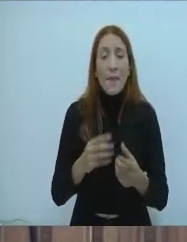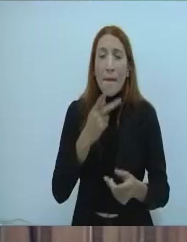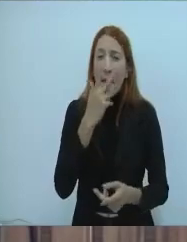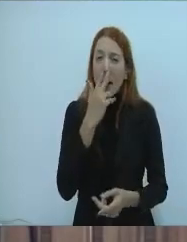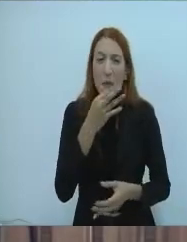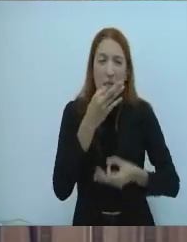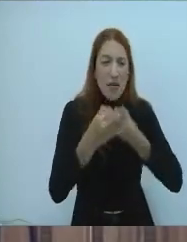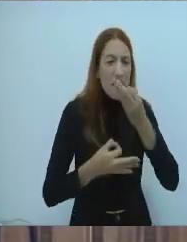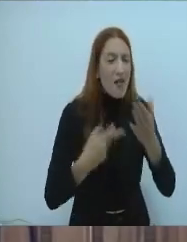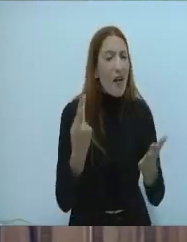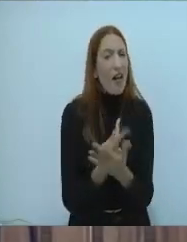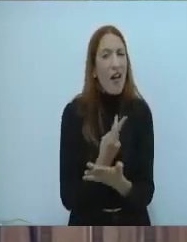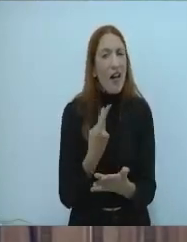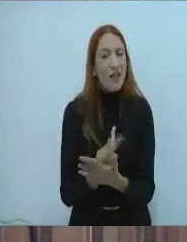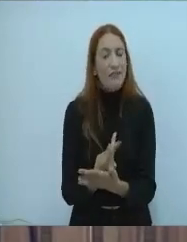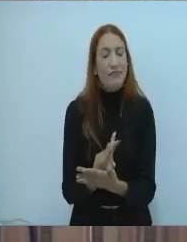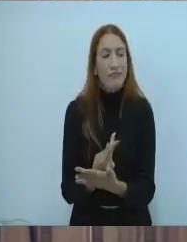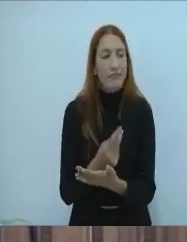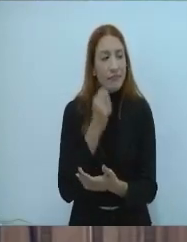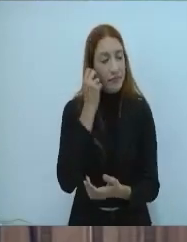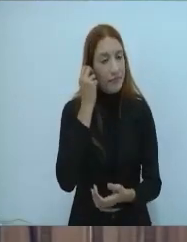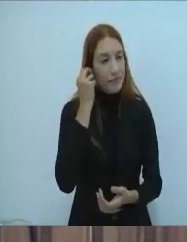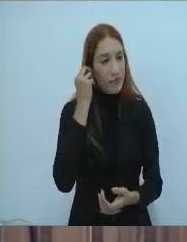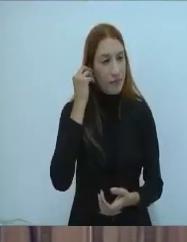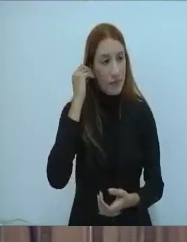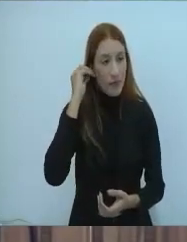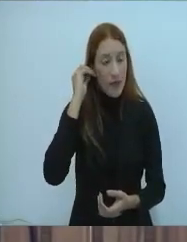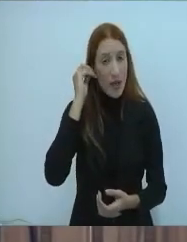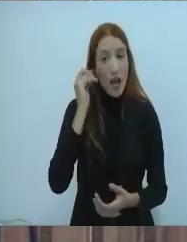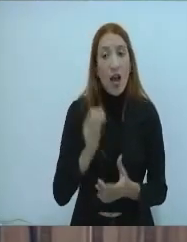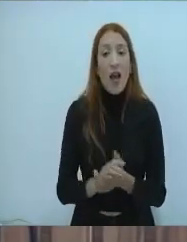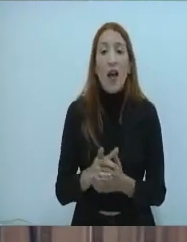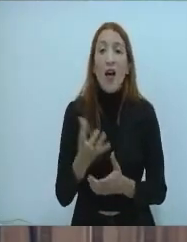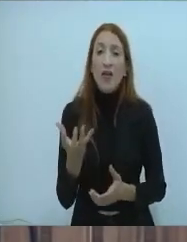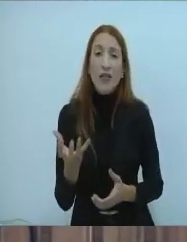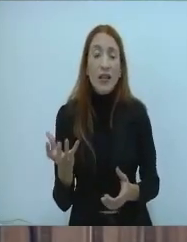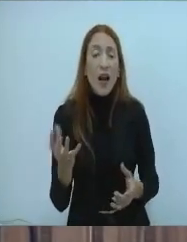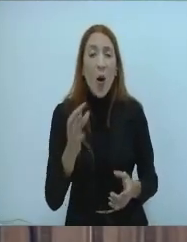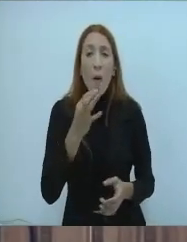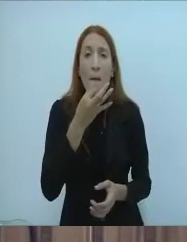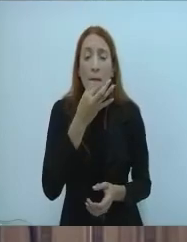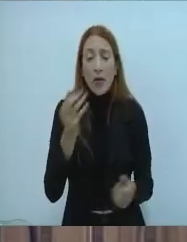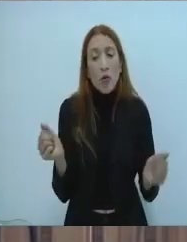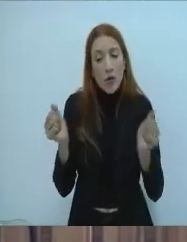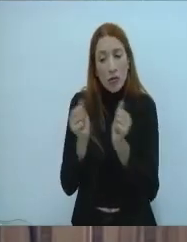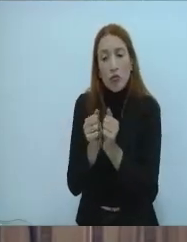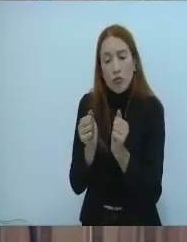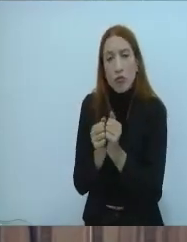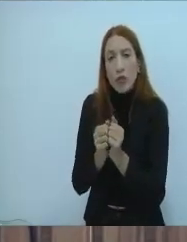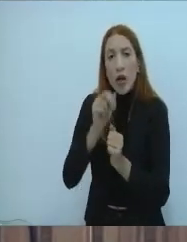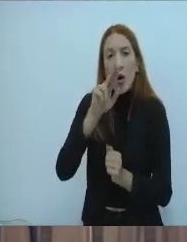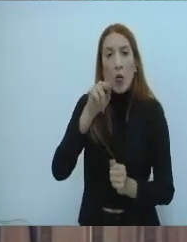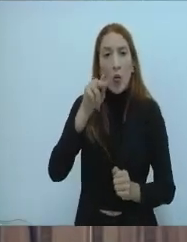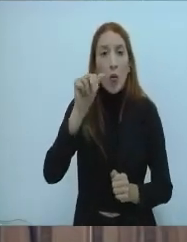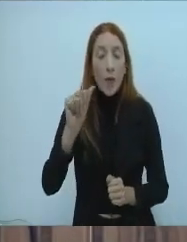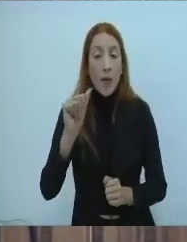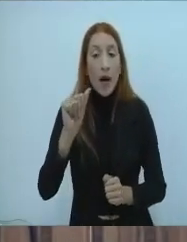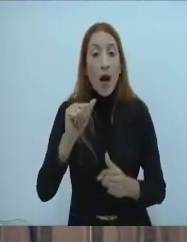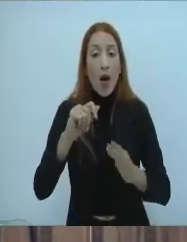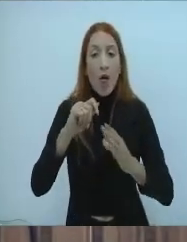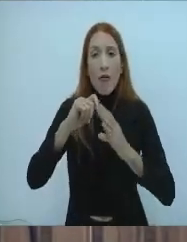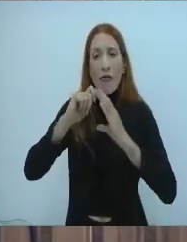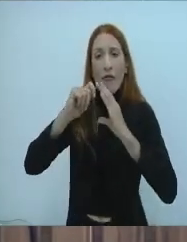eu quero aqui me solidarizar com os funcionários da UPA que foi citado aqui pelo vereador paparazzi